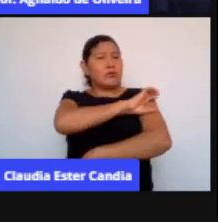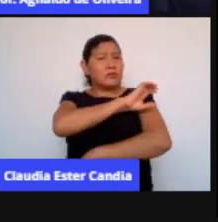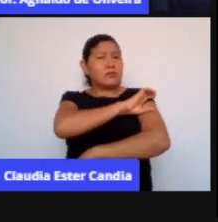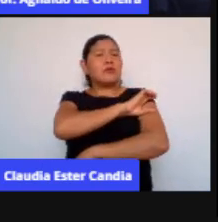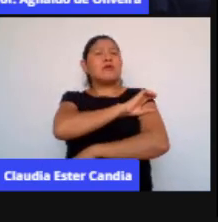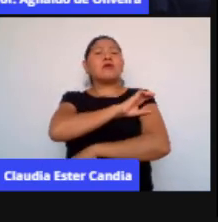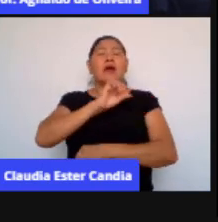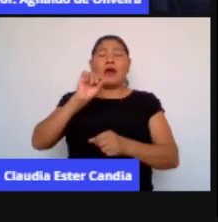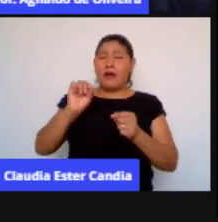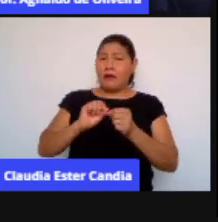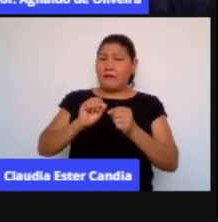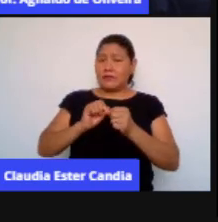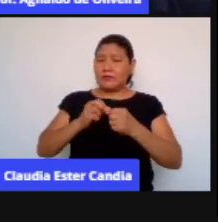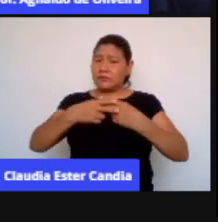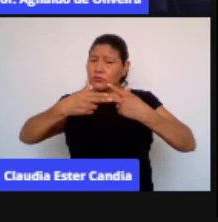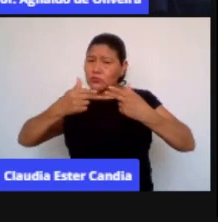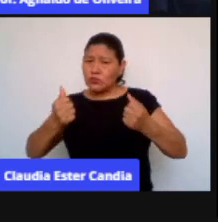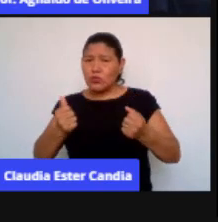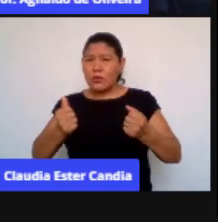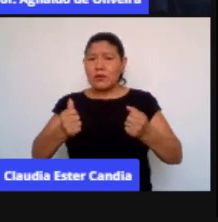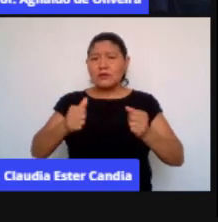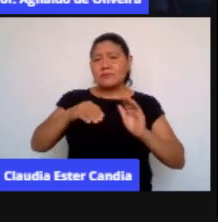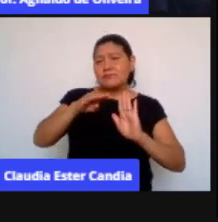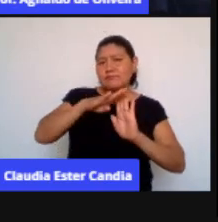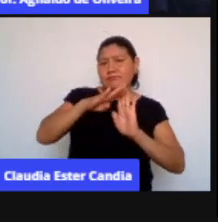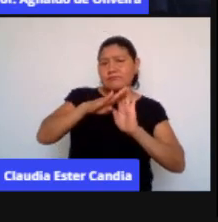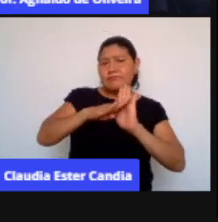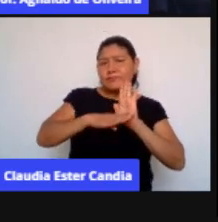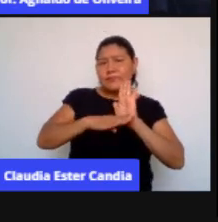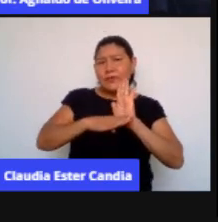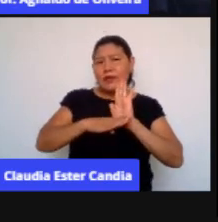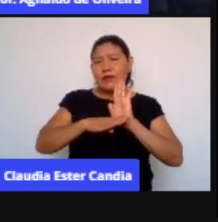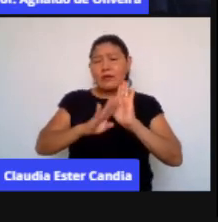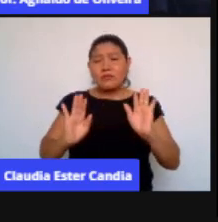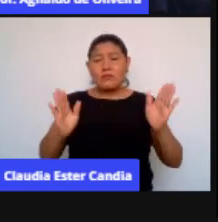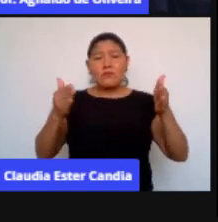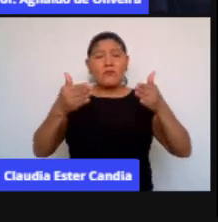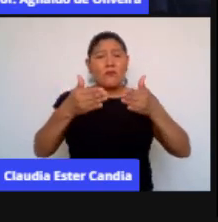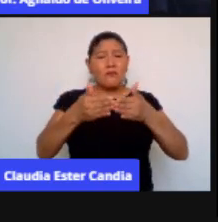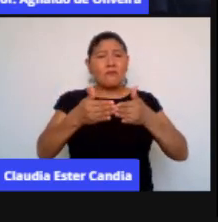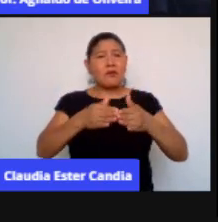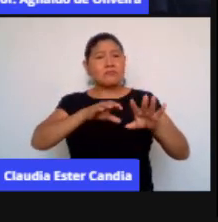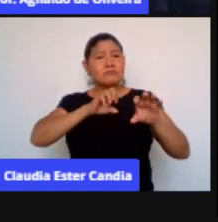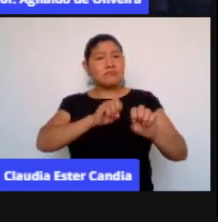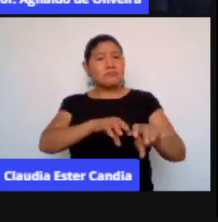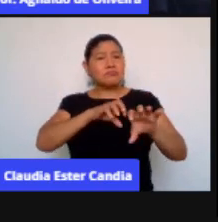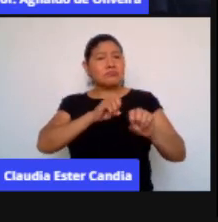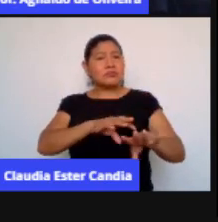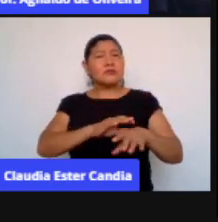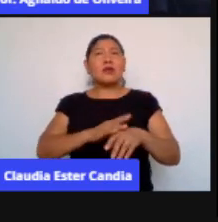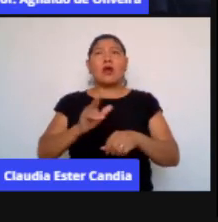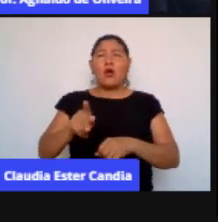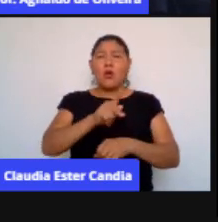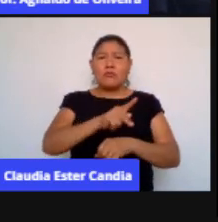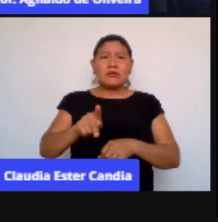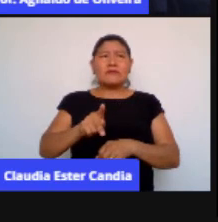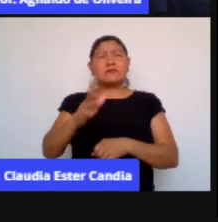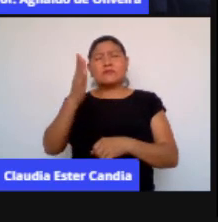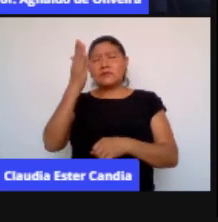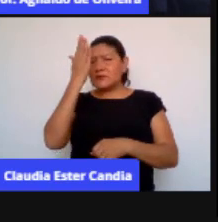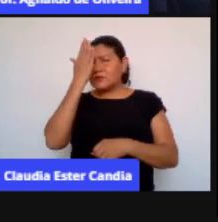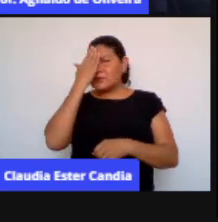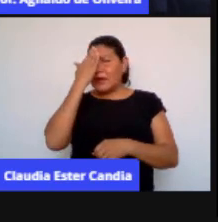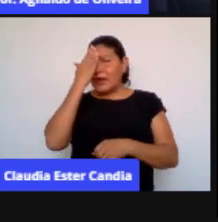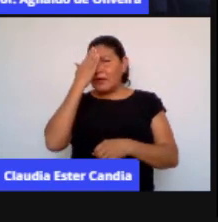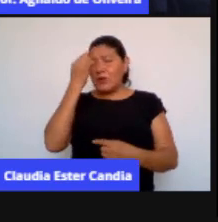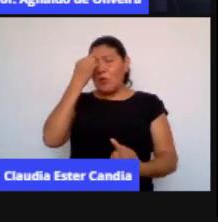tanto matemático quanto didático, e aliado ao conhecimento da realidade em que atua, como eu mencionei para vocês, o professor é o que mais sabe o que